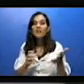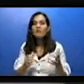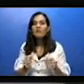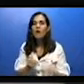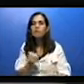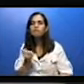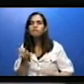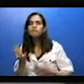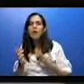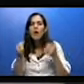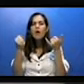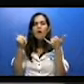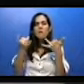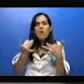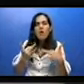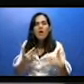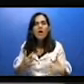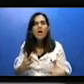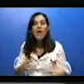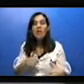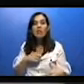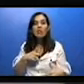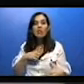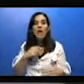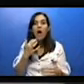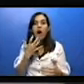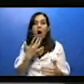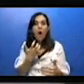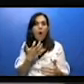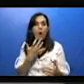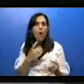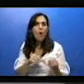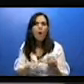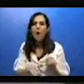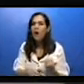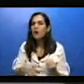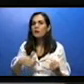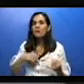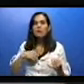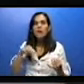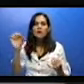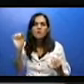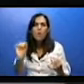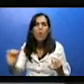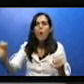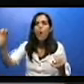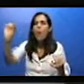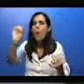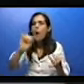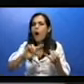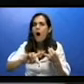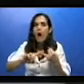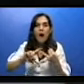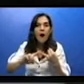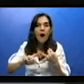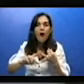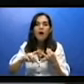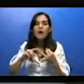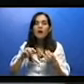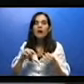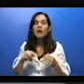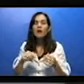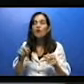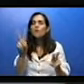então já tem as cores que a gente sempre fala para vocês circular usar como marcador uma